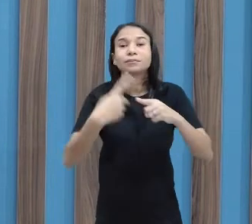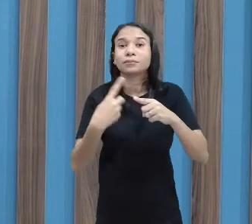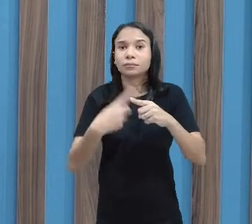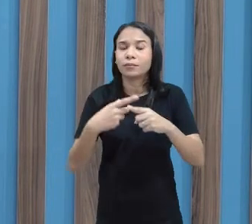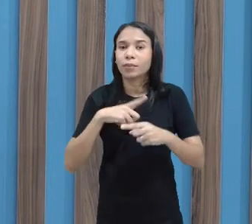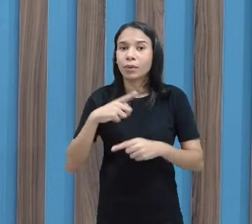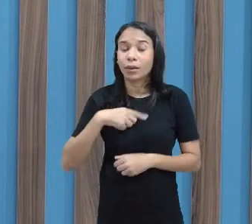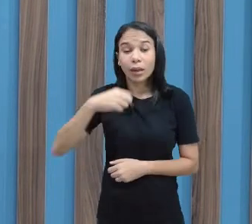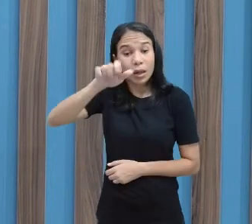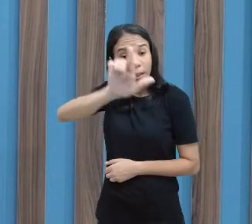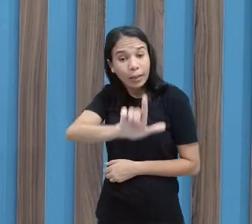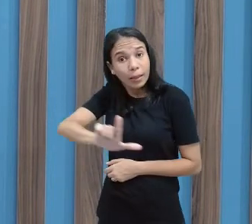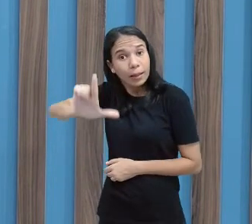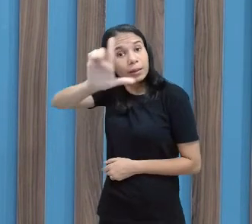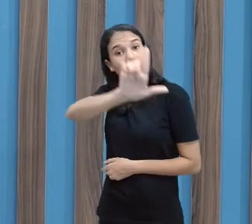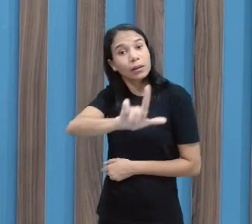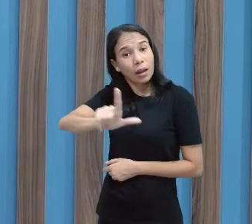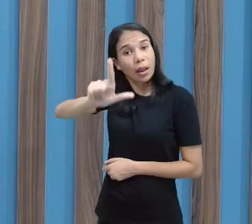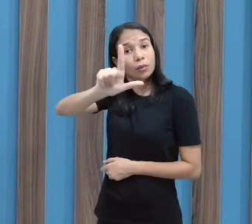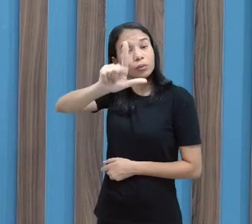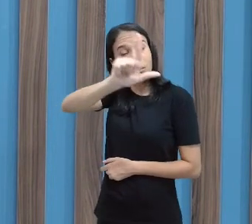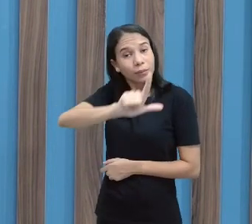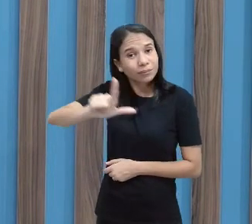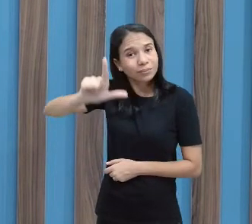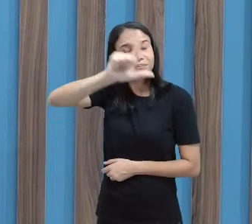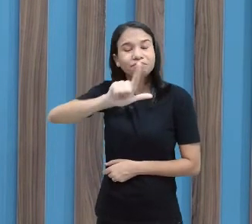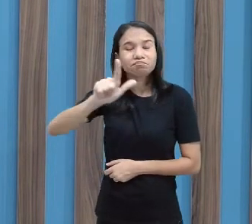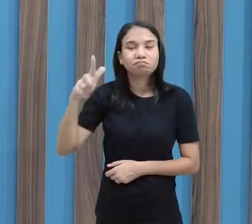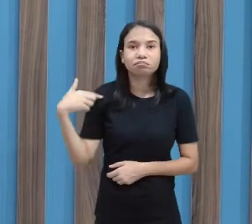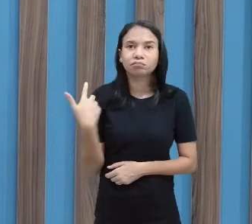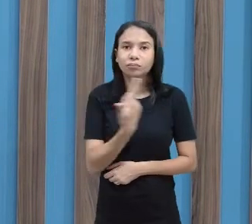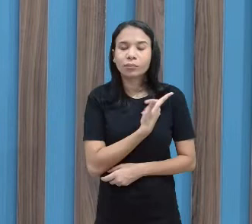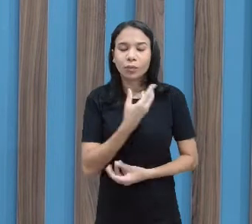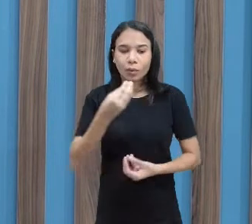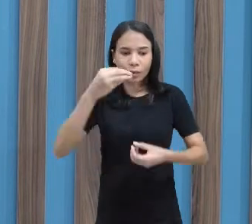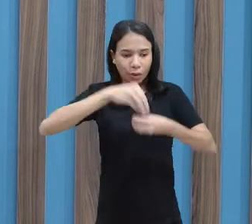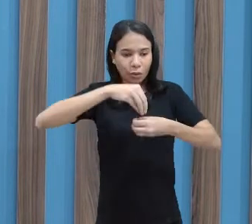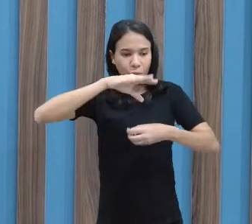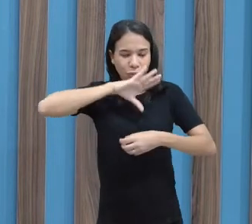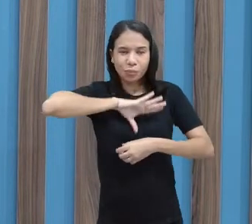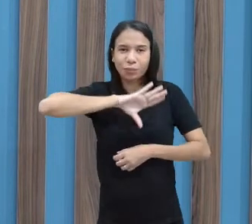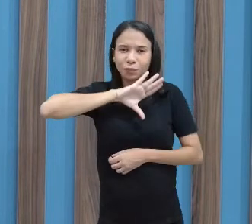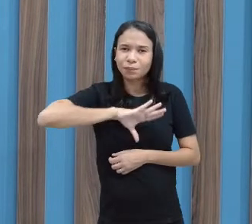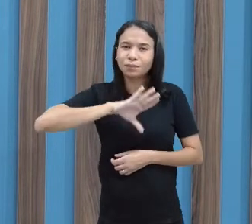linguagem literária, ela nos permite, não é, dentro da língua portuguesa,